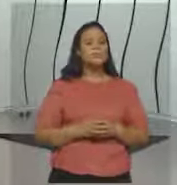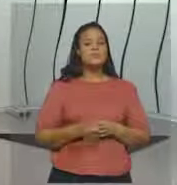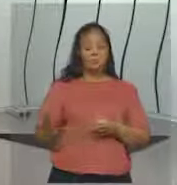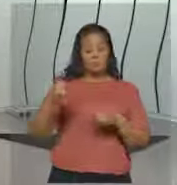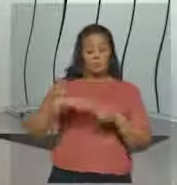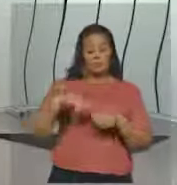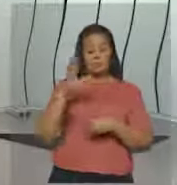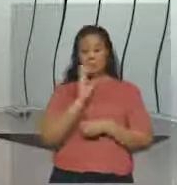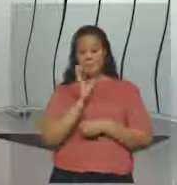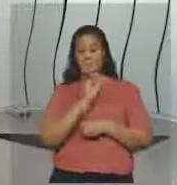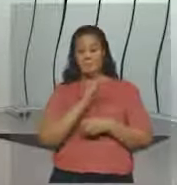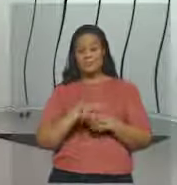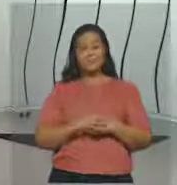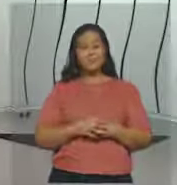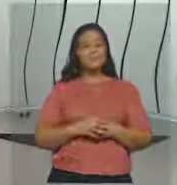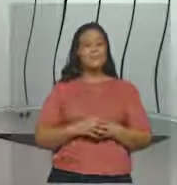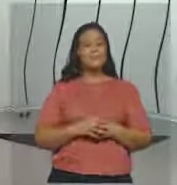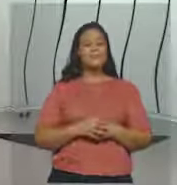rapidinho.